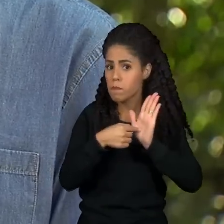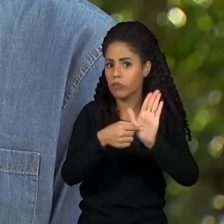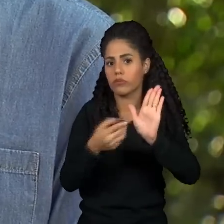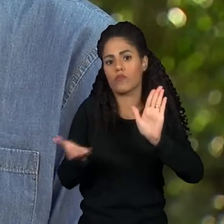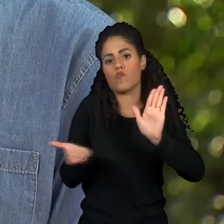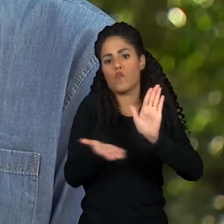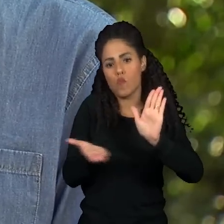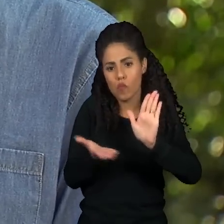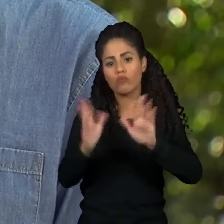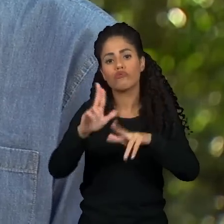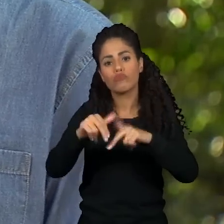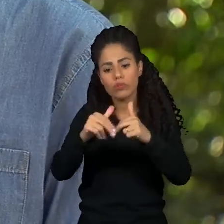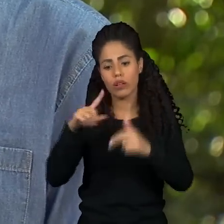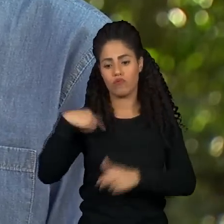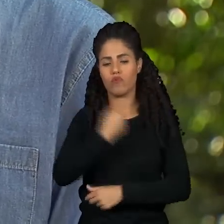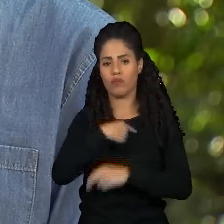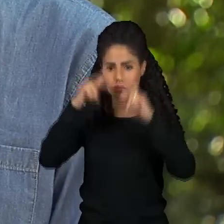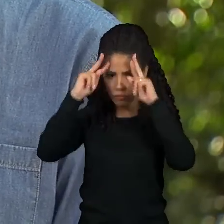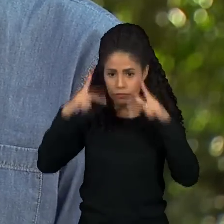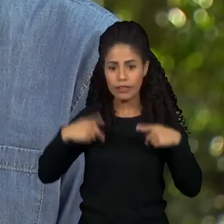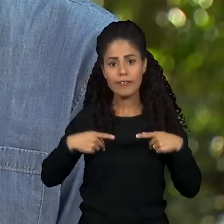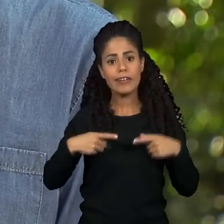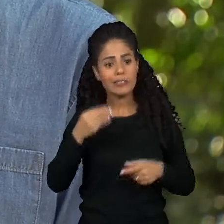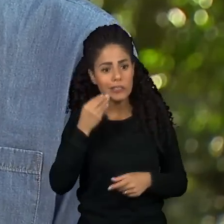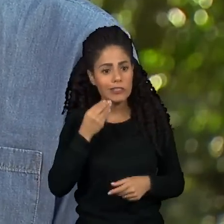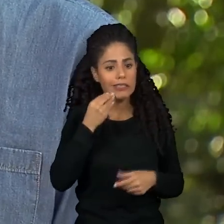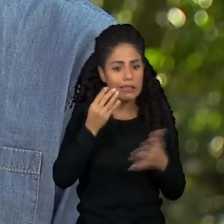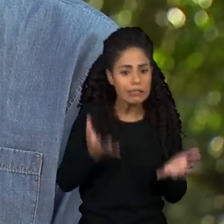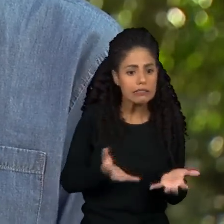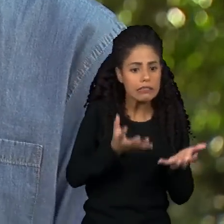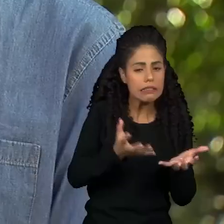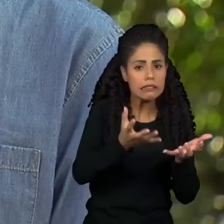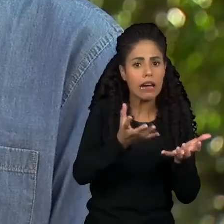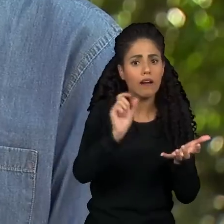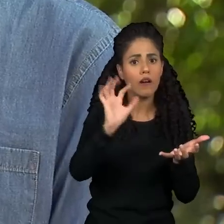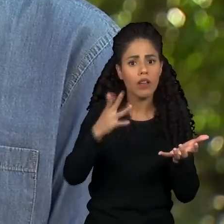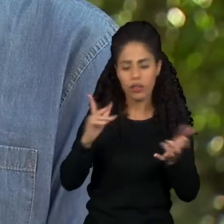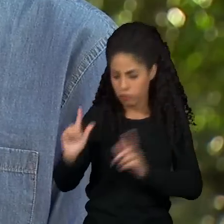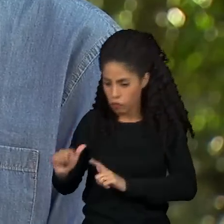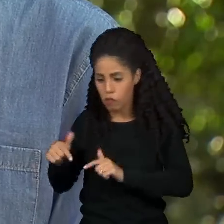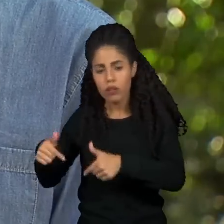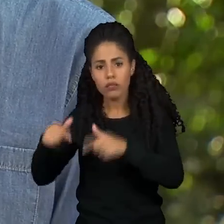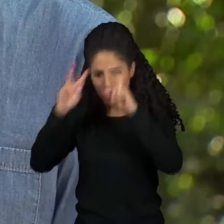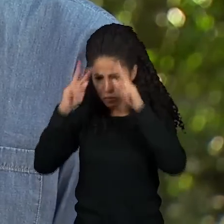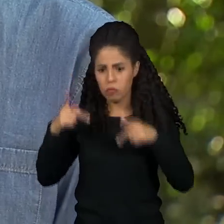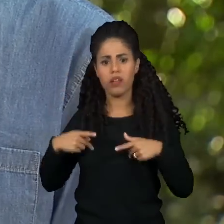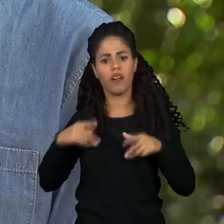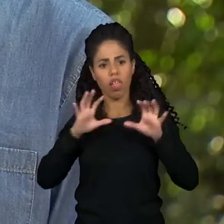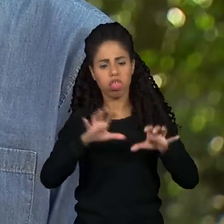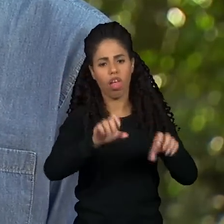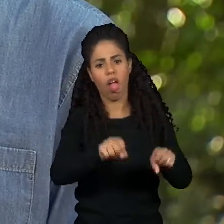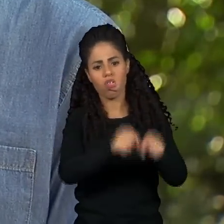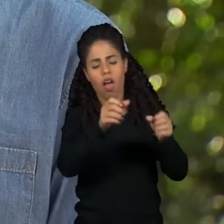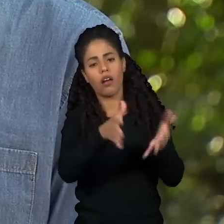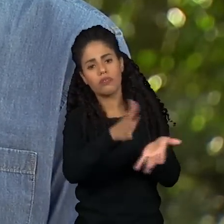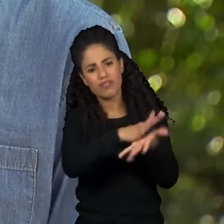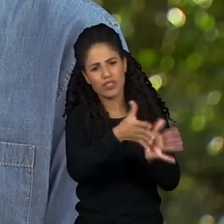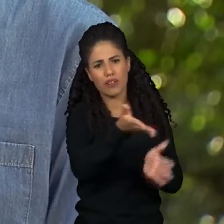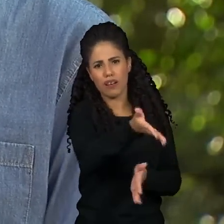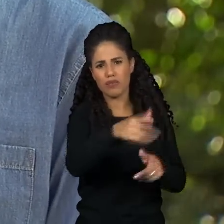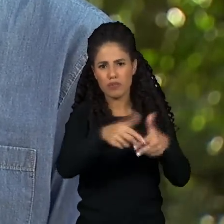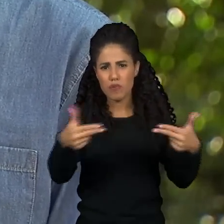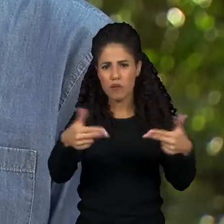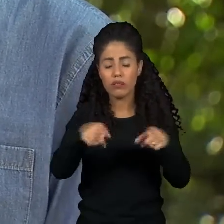hoje, porque a gente tenta marcar qual é o início desse processo de alteração